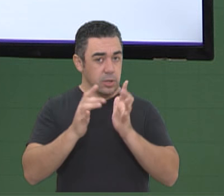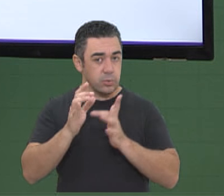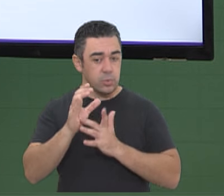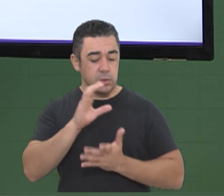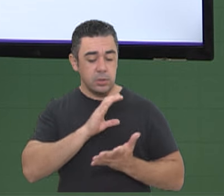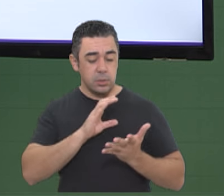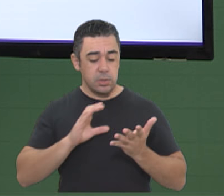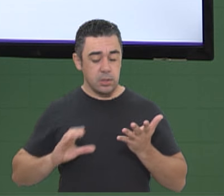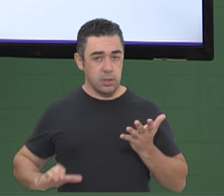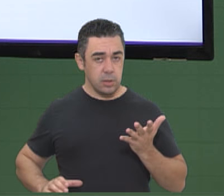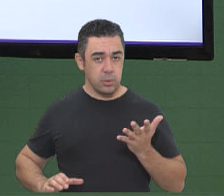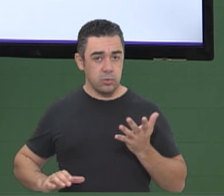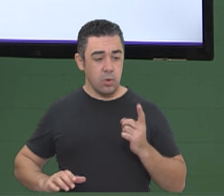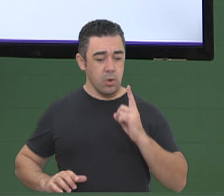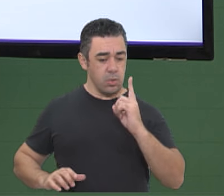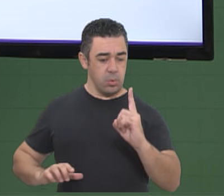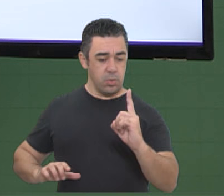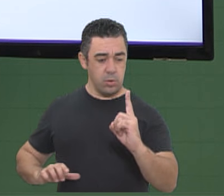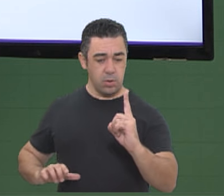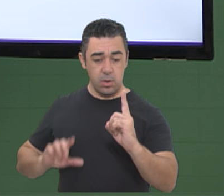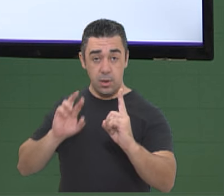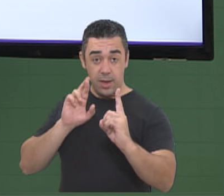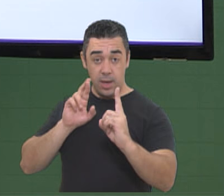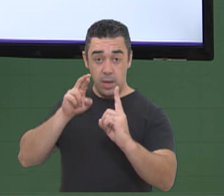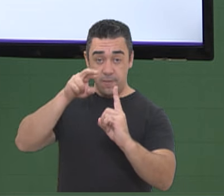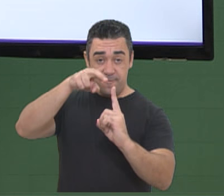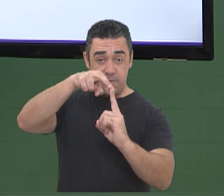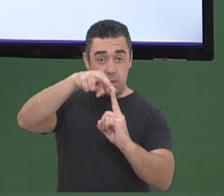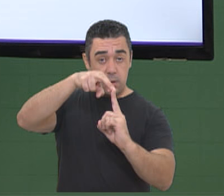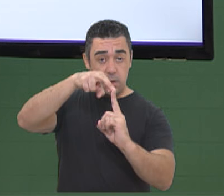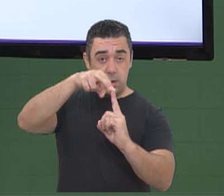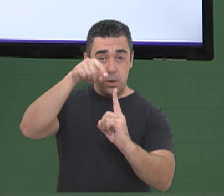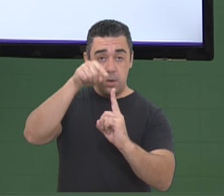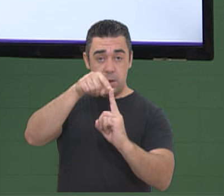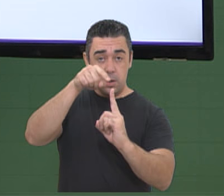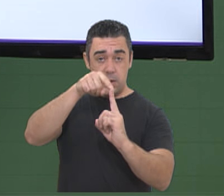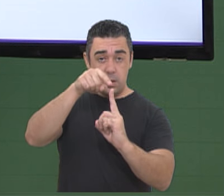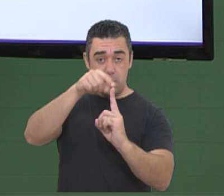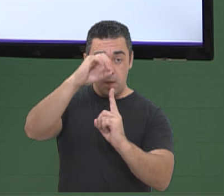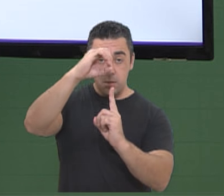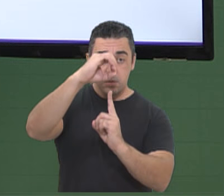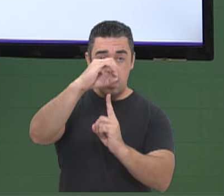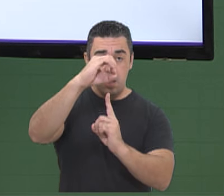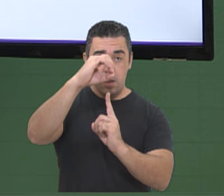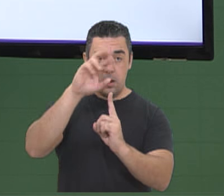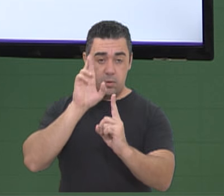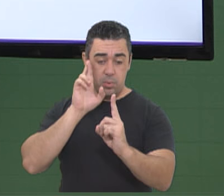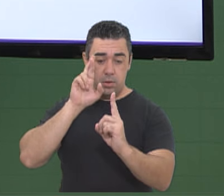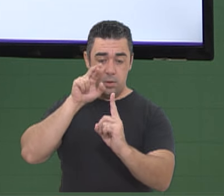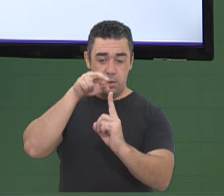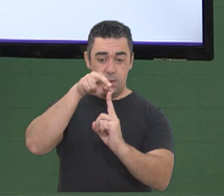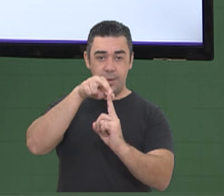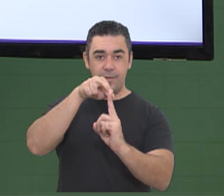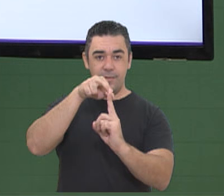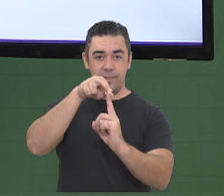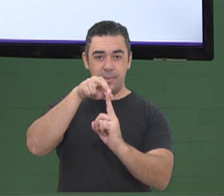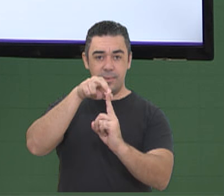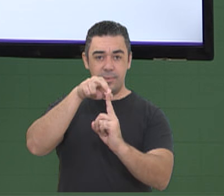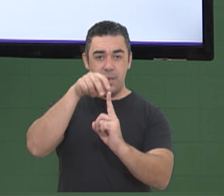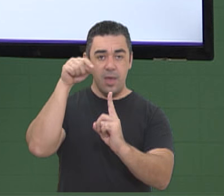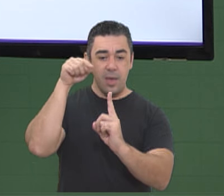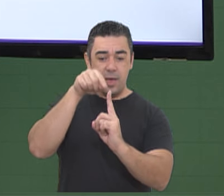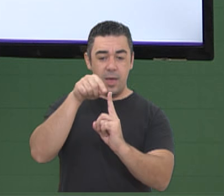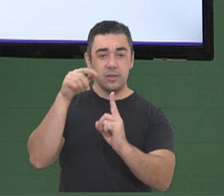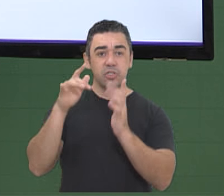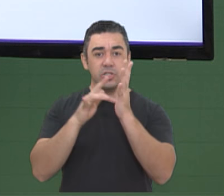tenho uma referência. Nesse caso, a referência para a contagem cronológica é o